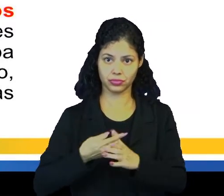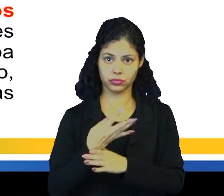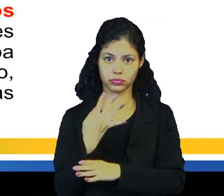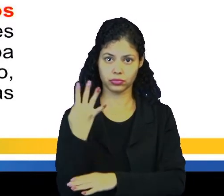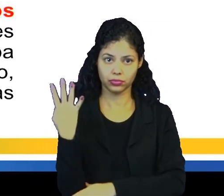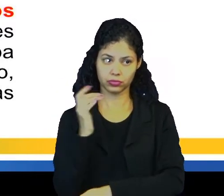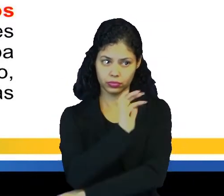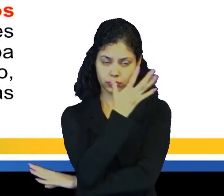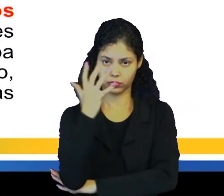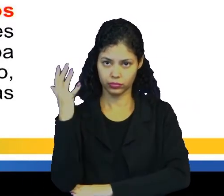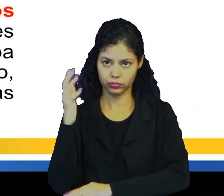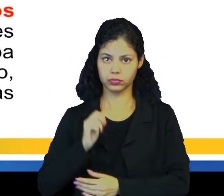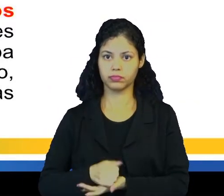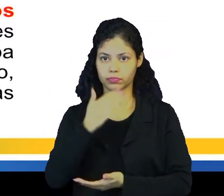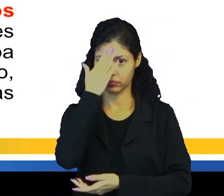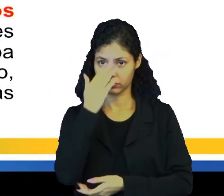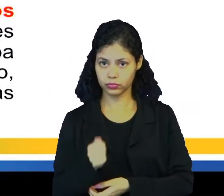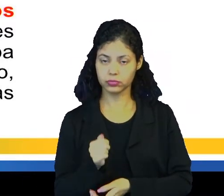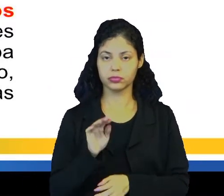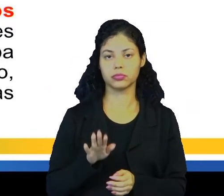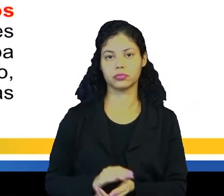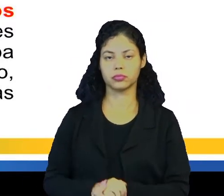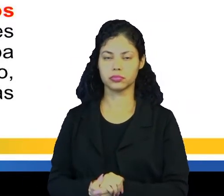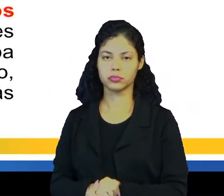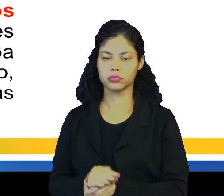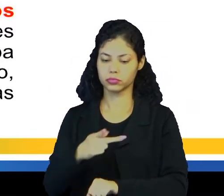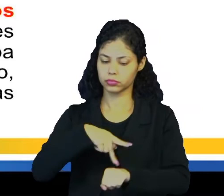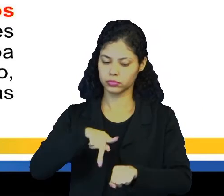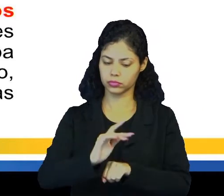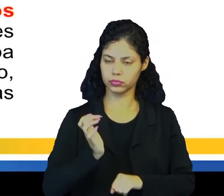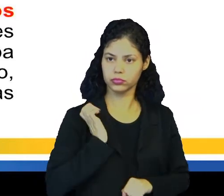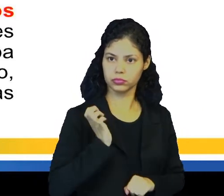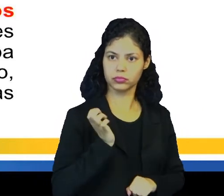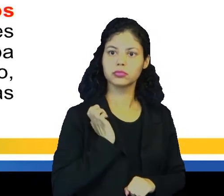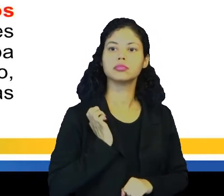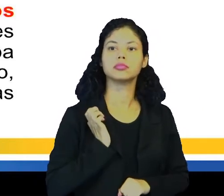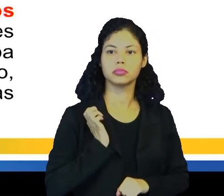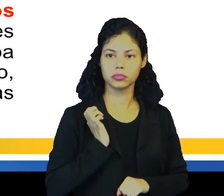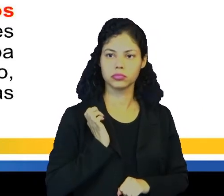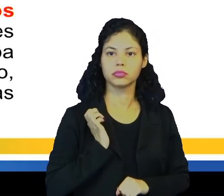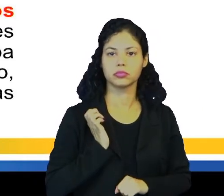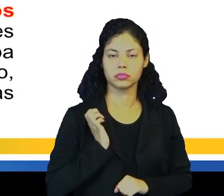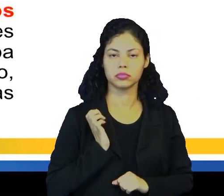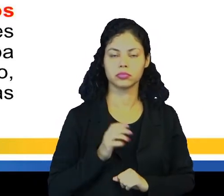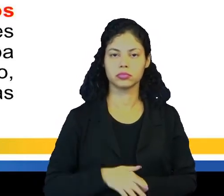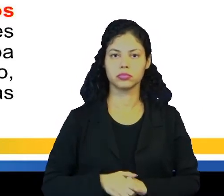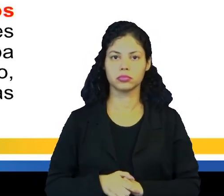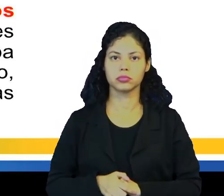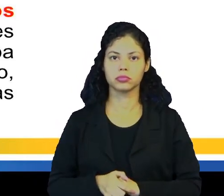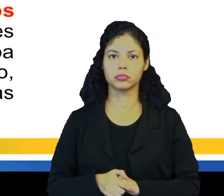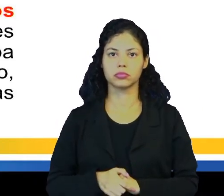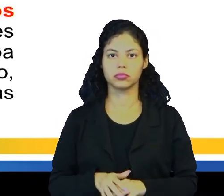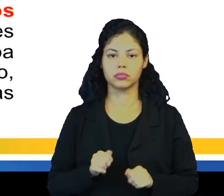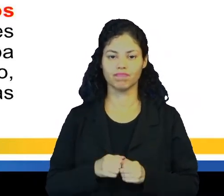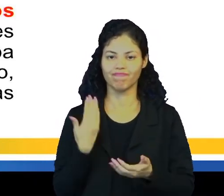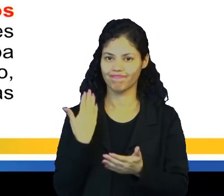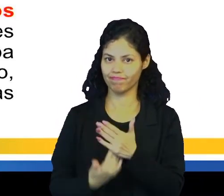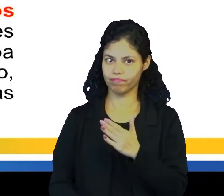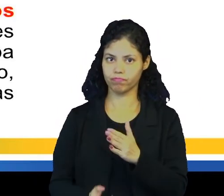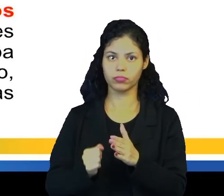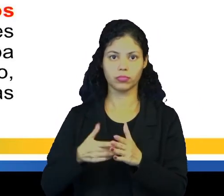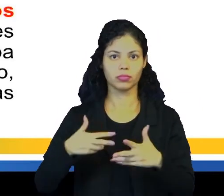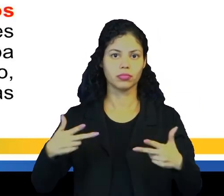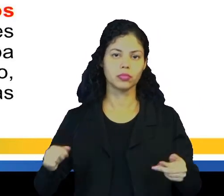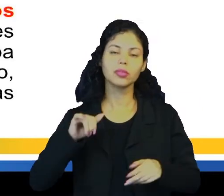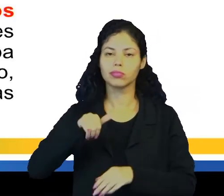recursos naturais. Então sabemos que hoje em dia, principalmente os países mais ricos, eles dispersam muitos recursos que